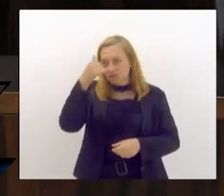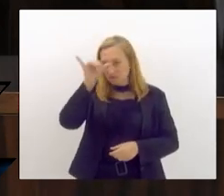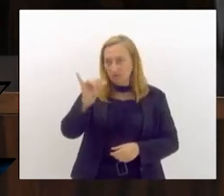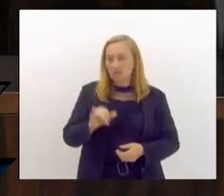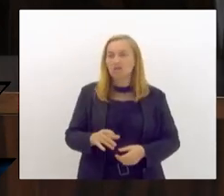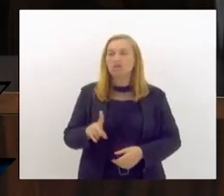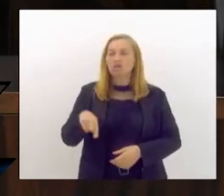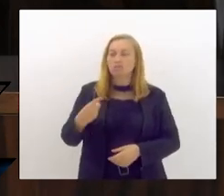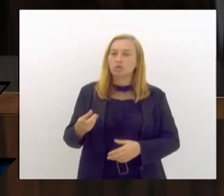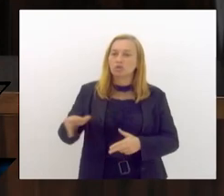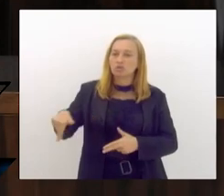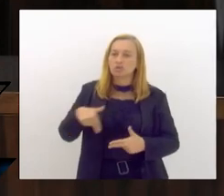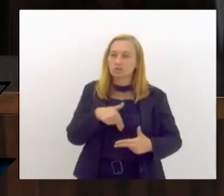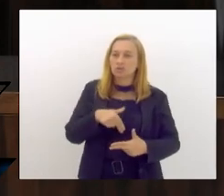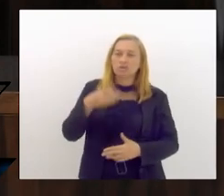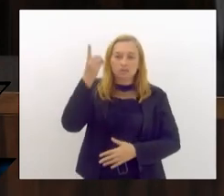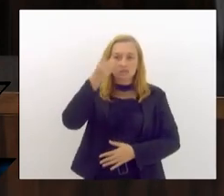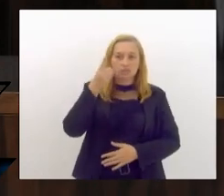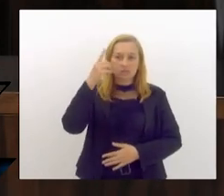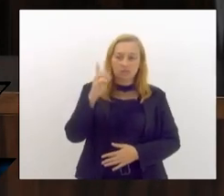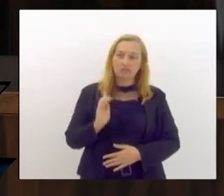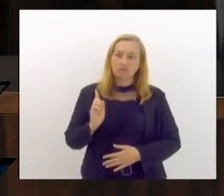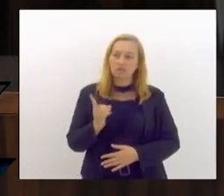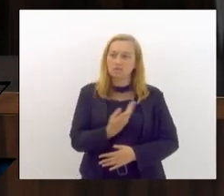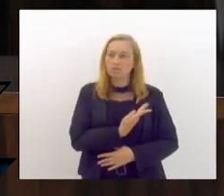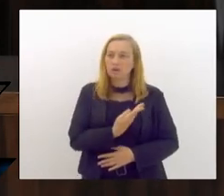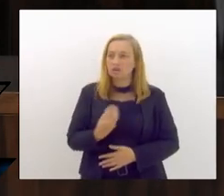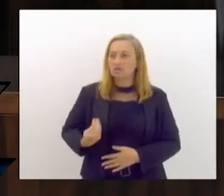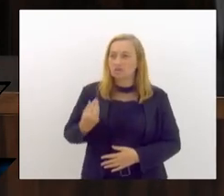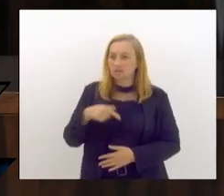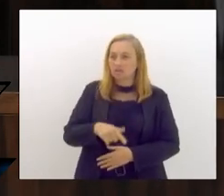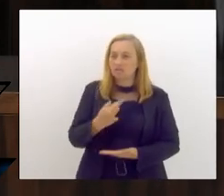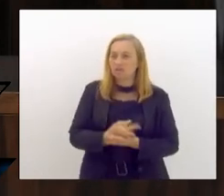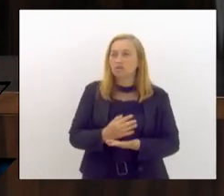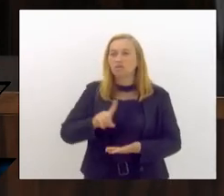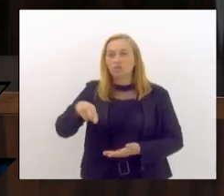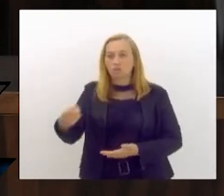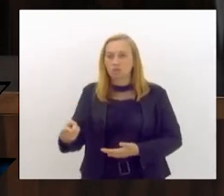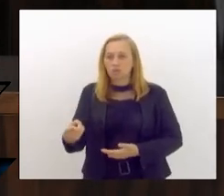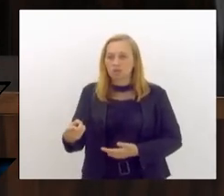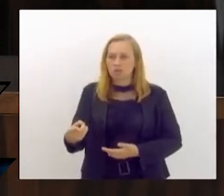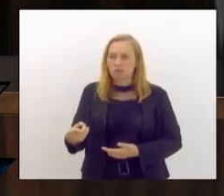Próximo orador inscrito é o nobre deputado Dani Balbi, não se encontrando presente. Próximo inscrito...